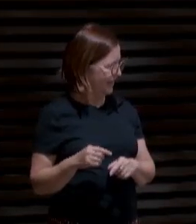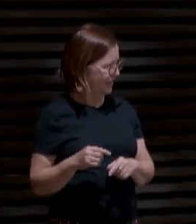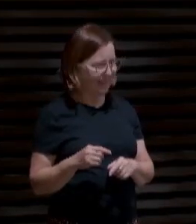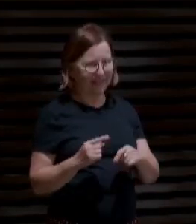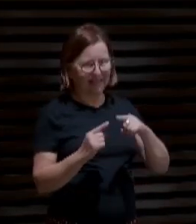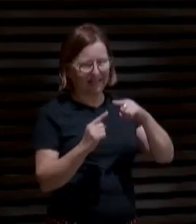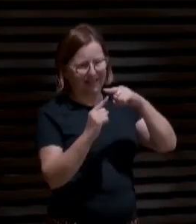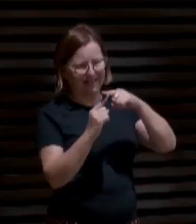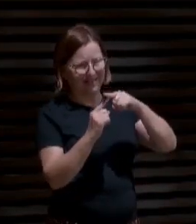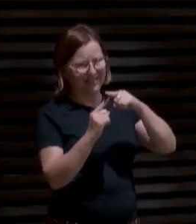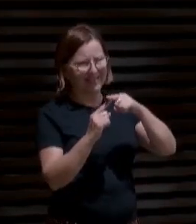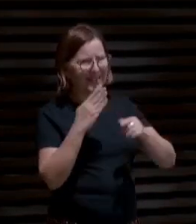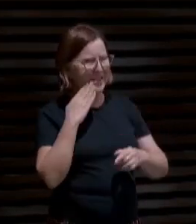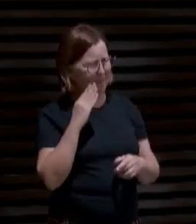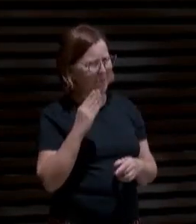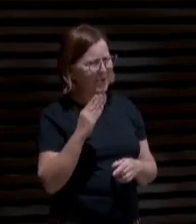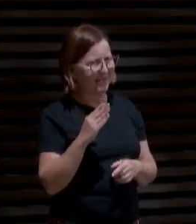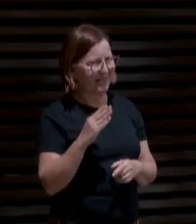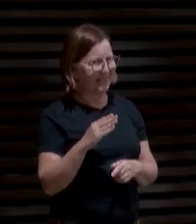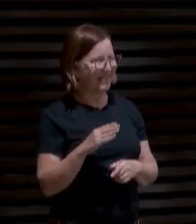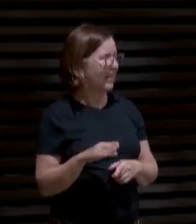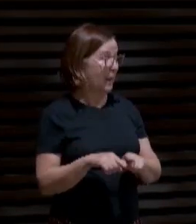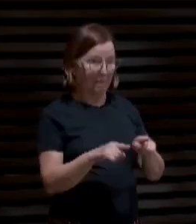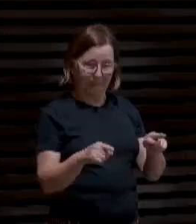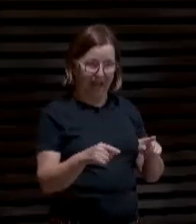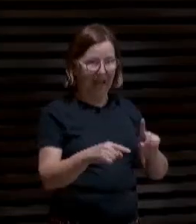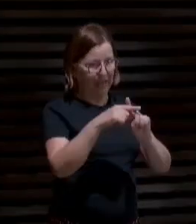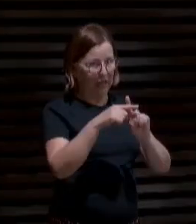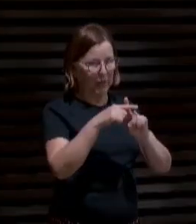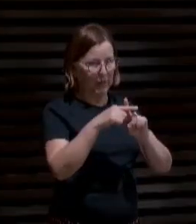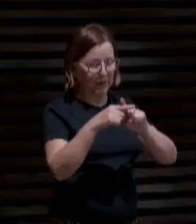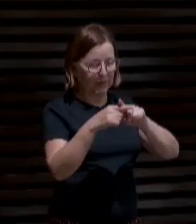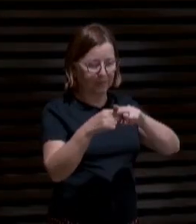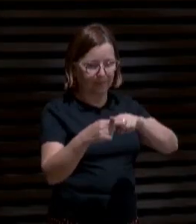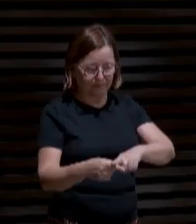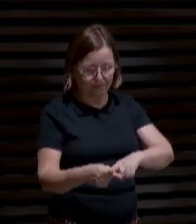tal. Mas a cruz era posta no chão.